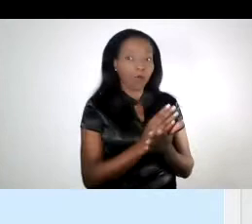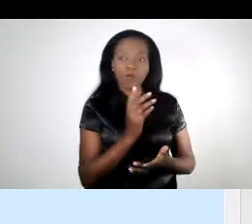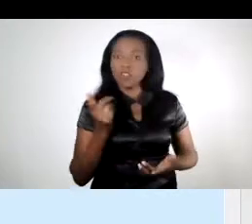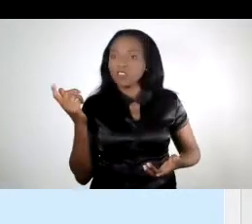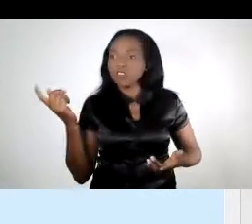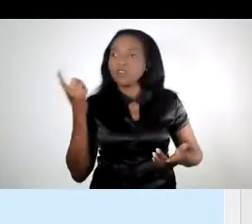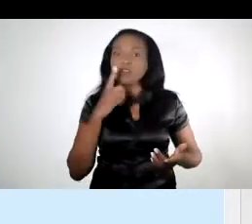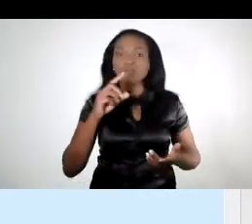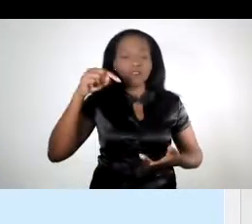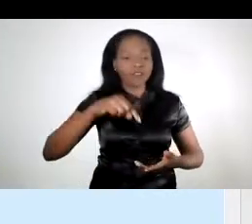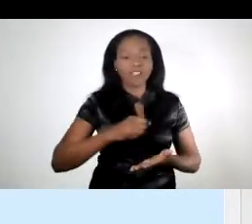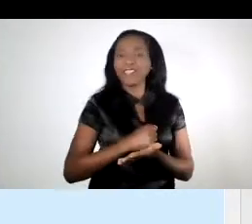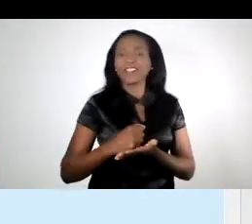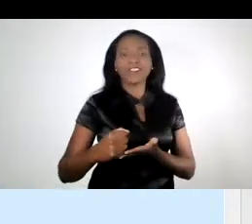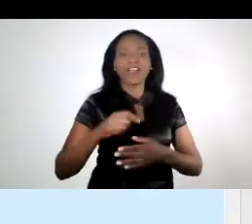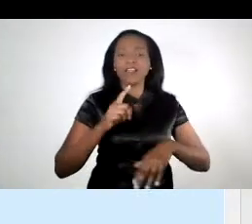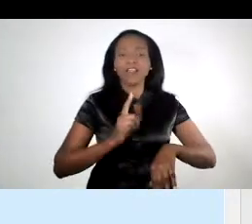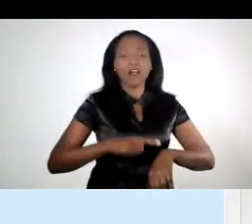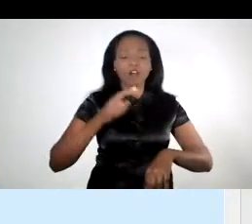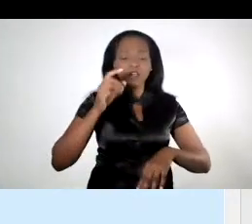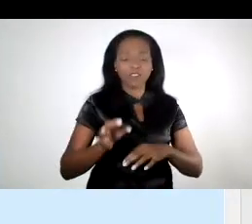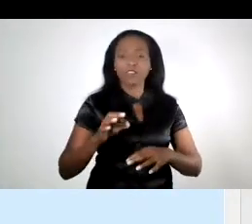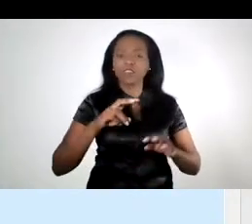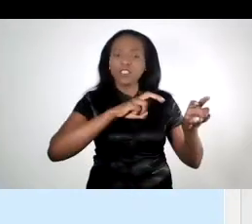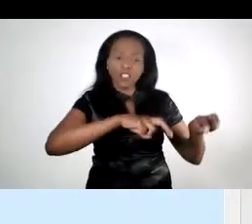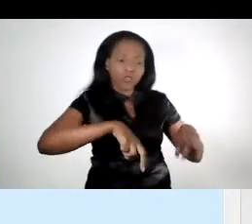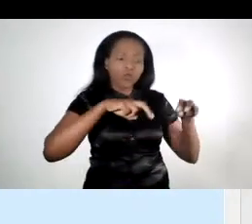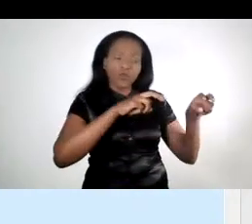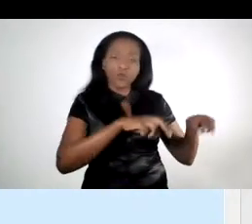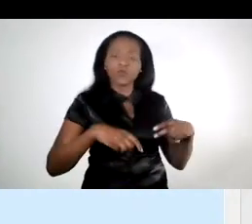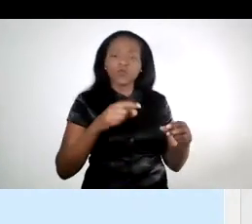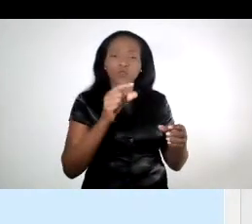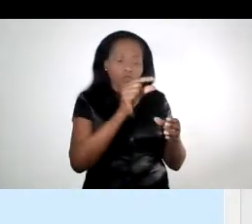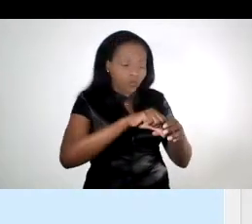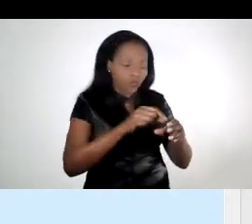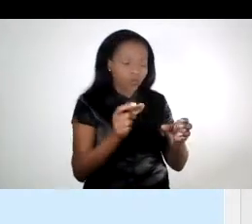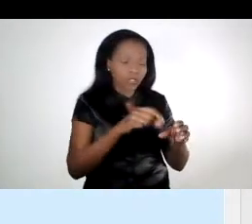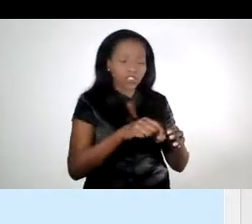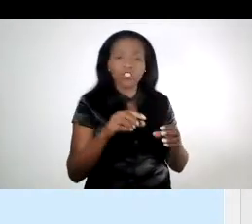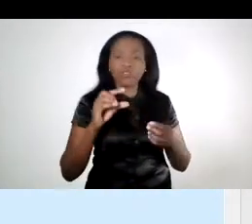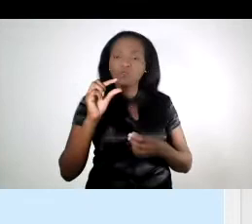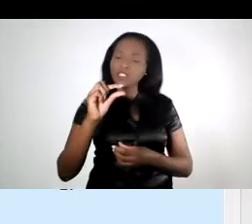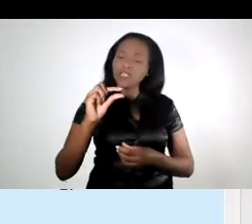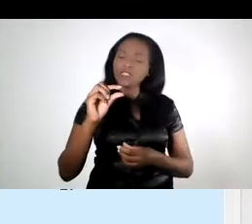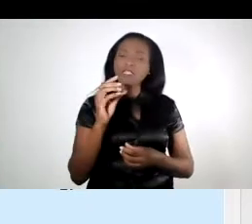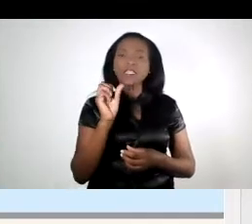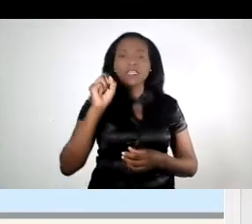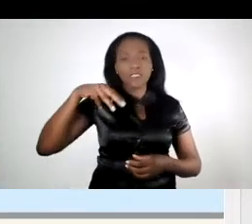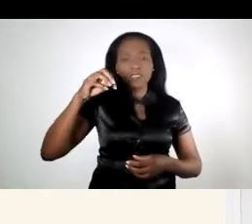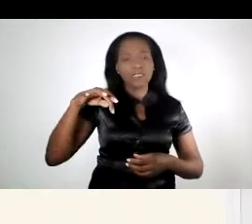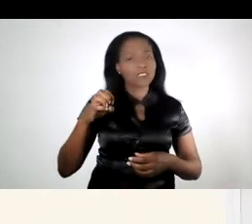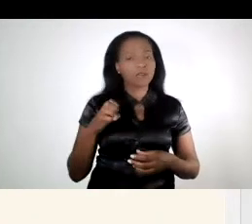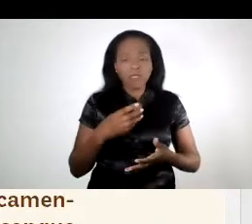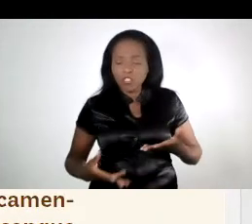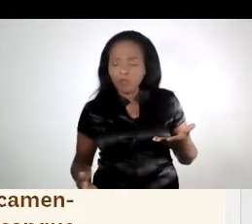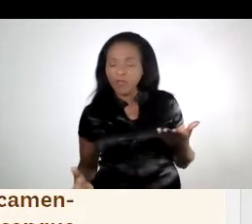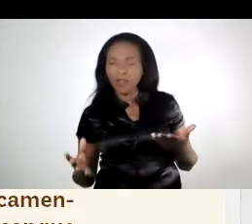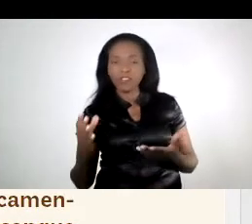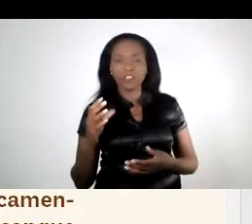do tempo de fazer o plantio e assim vamos perdendo as nossas sementes crioulas.